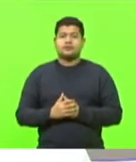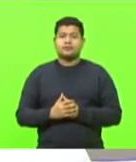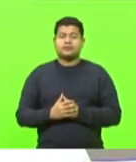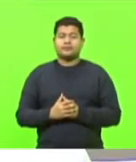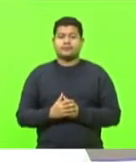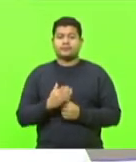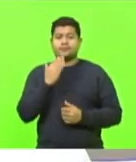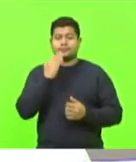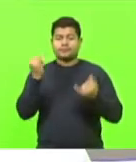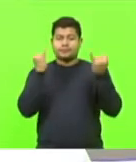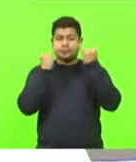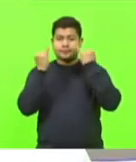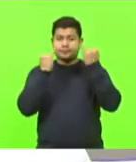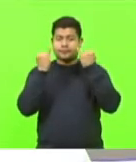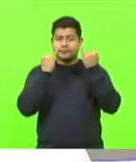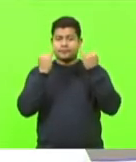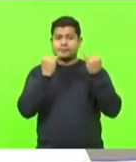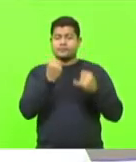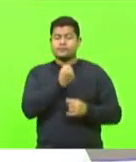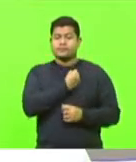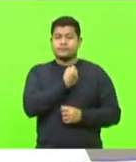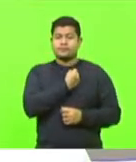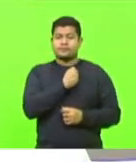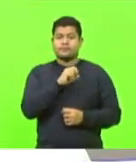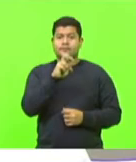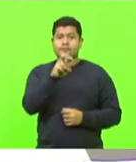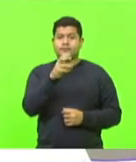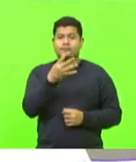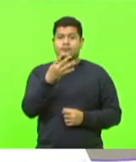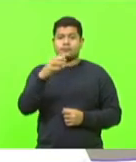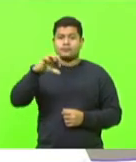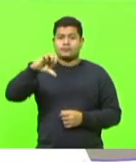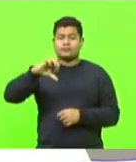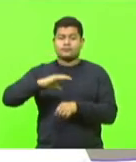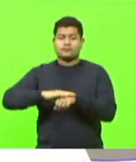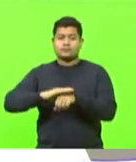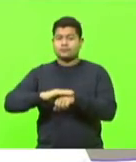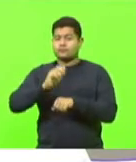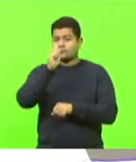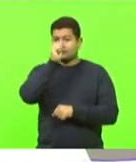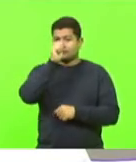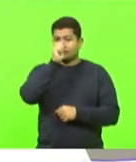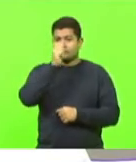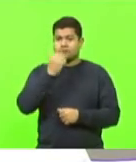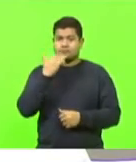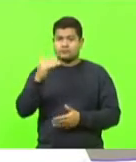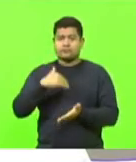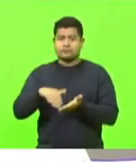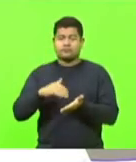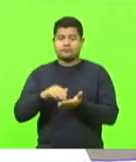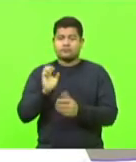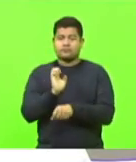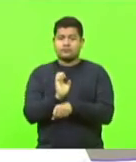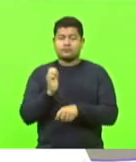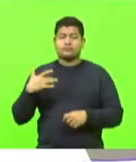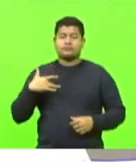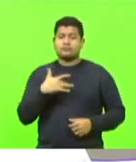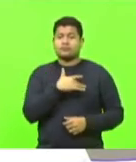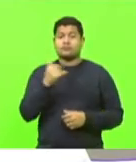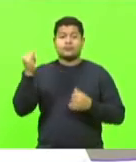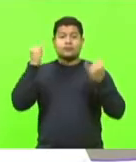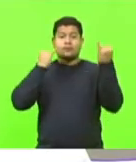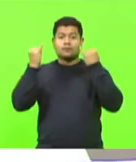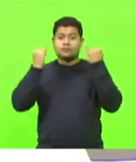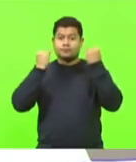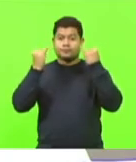Pedidos de informação. Pedido de informação número 549, deputado João Amin, solicitando ao secretário de Estado de Saúde